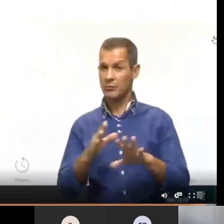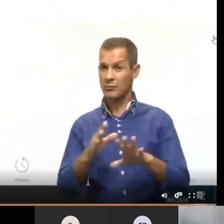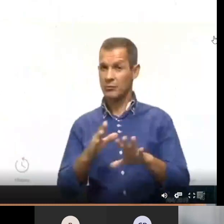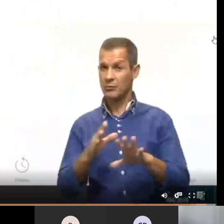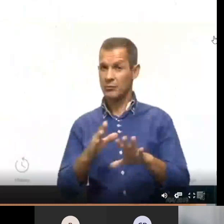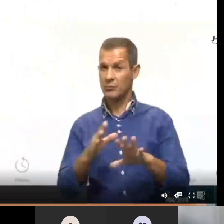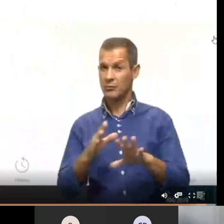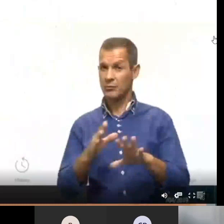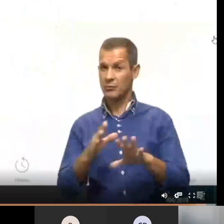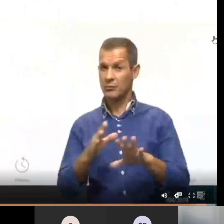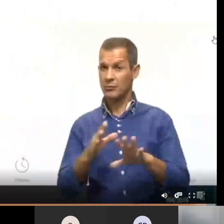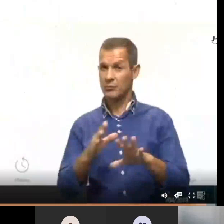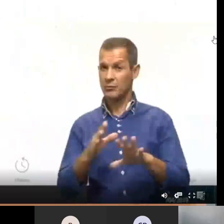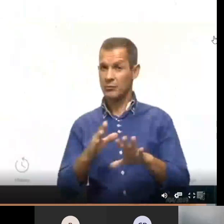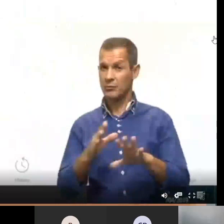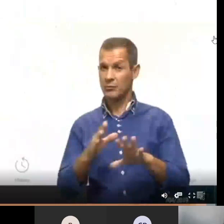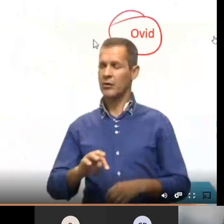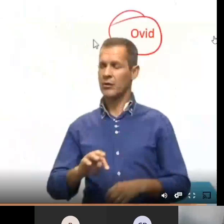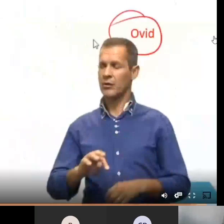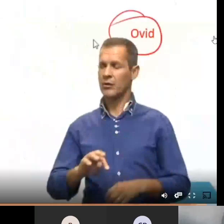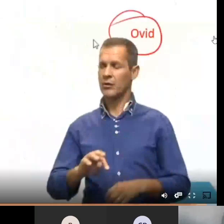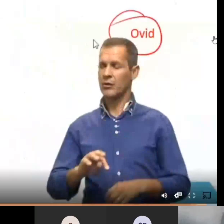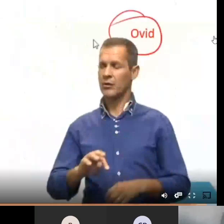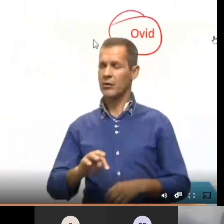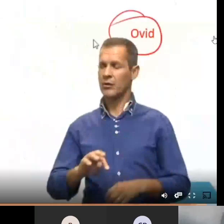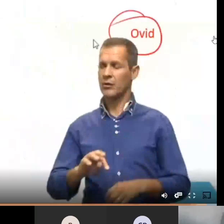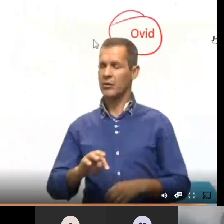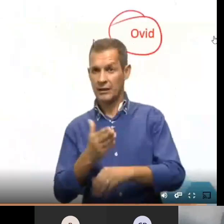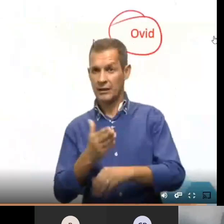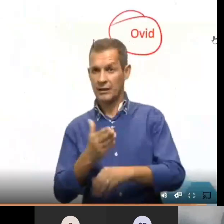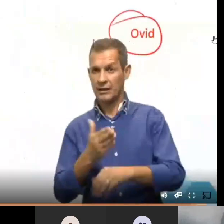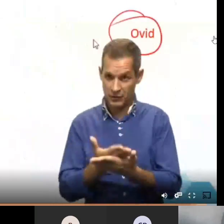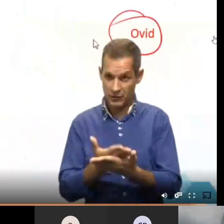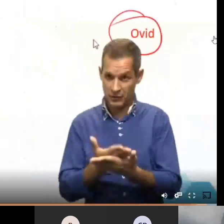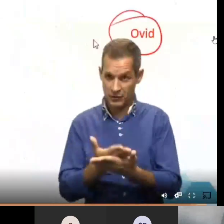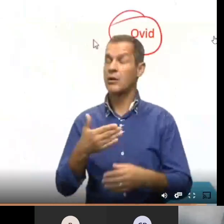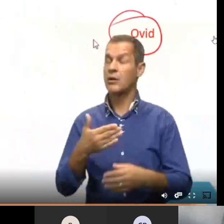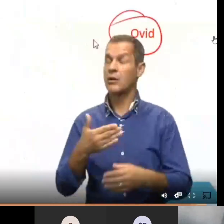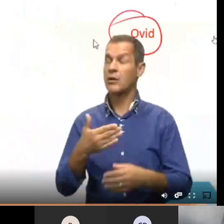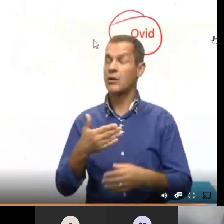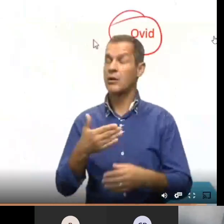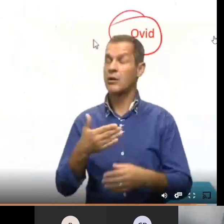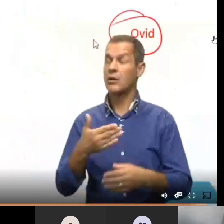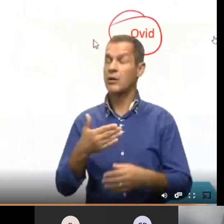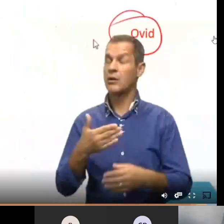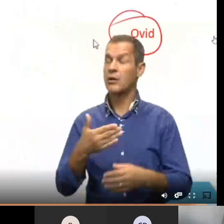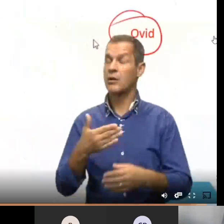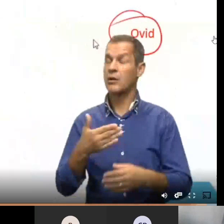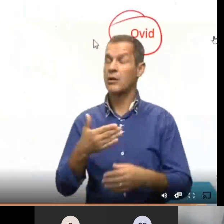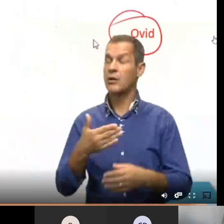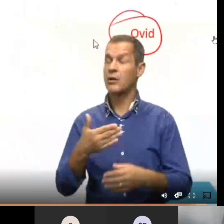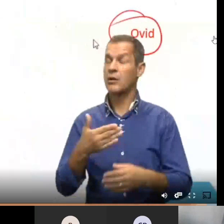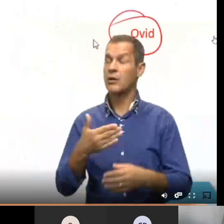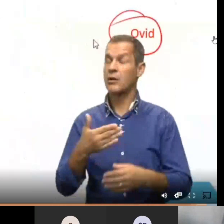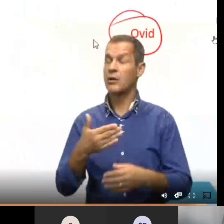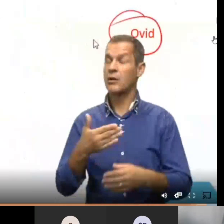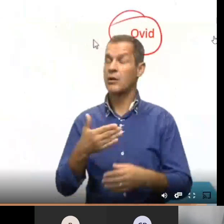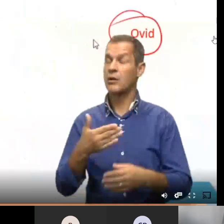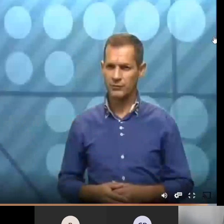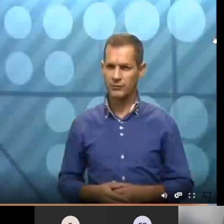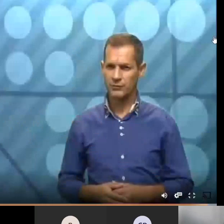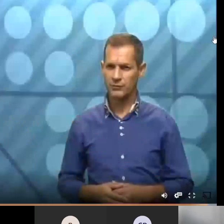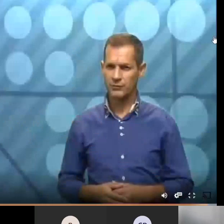completamos os procedimentos da nossa aula prática. Então, eu espero que você tenha aproveitado toda